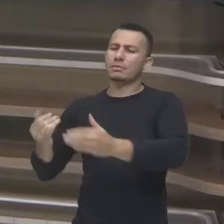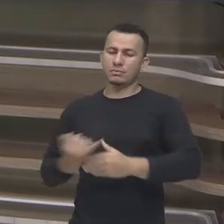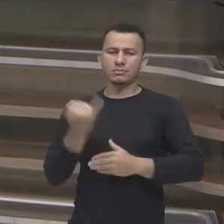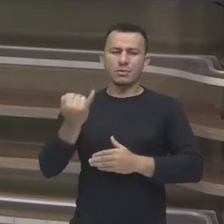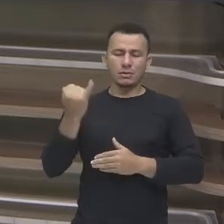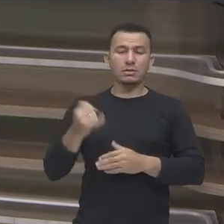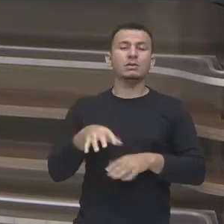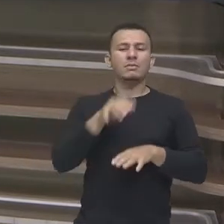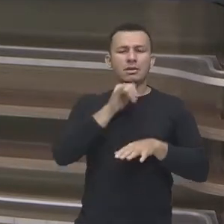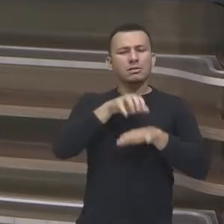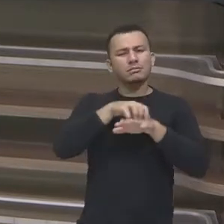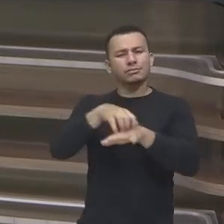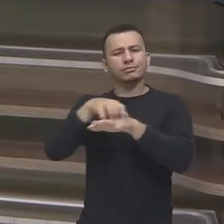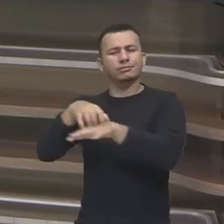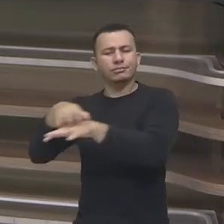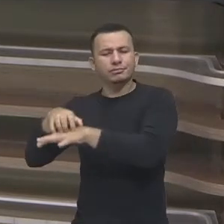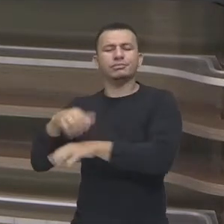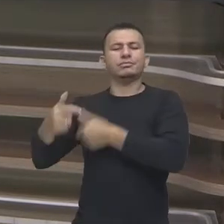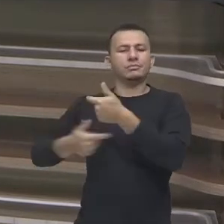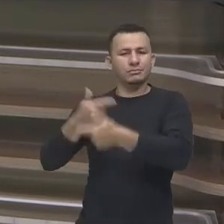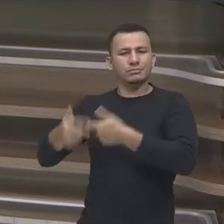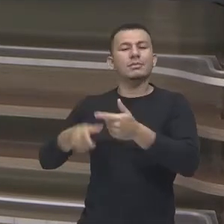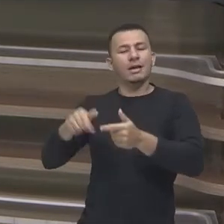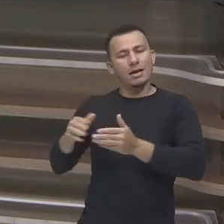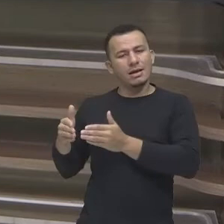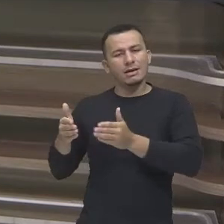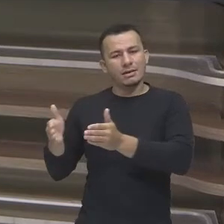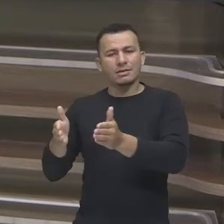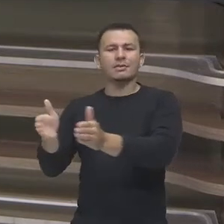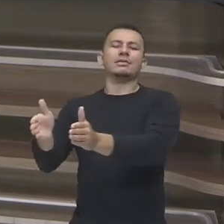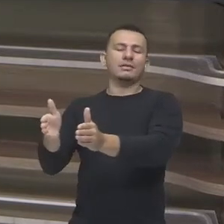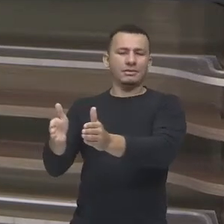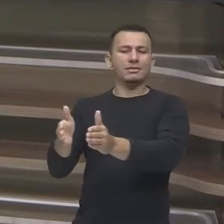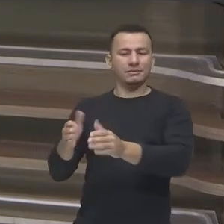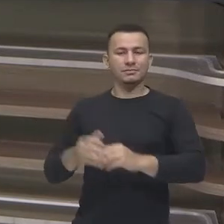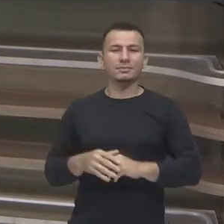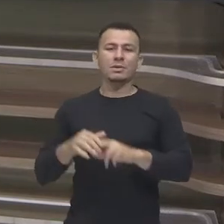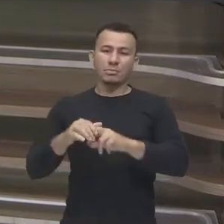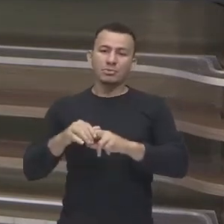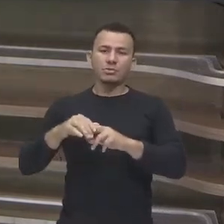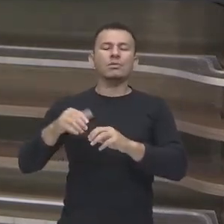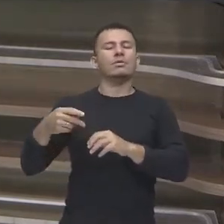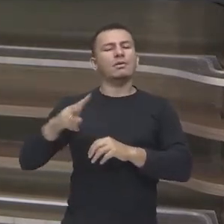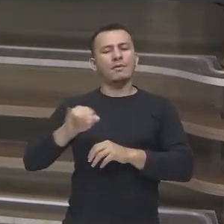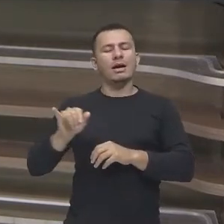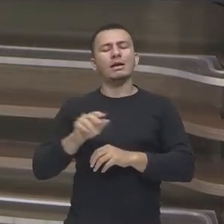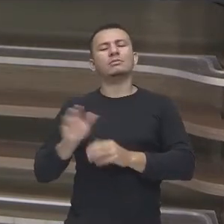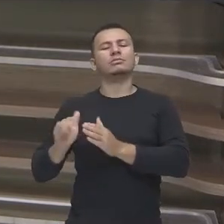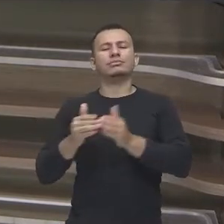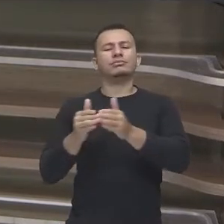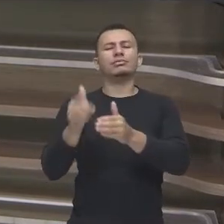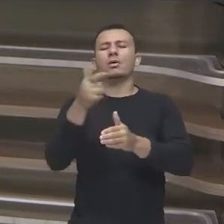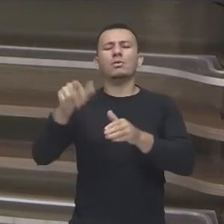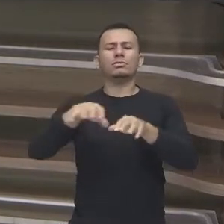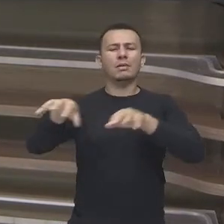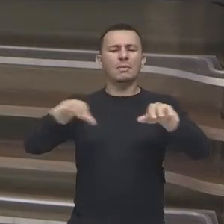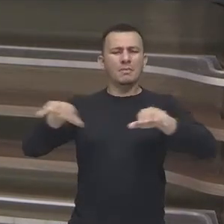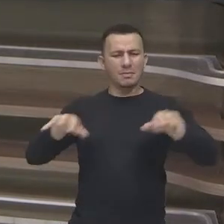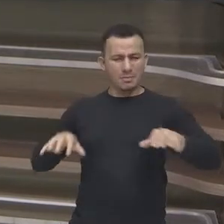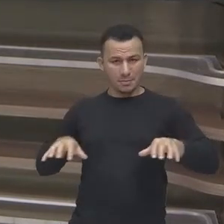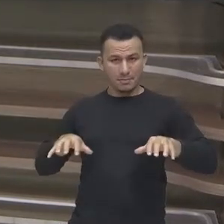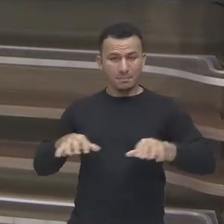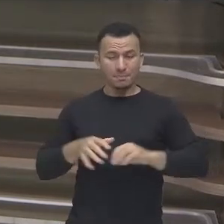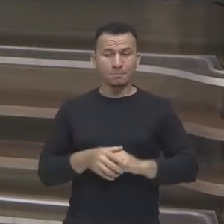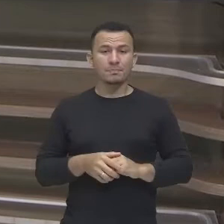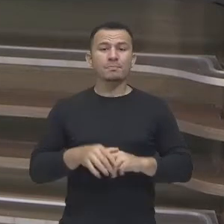que é produzido acaba escorrendo para essas áreas aqui, vai para o Oceano Atlântico e depois vai embora nos navios para outras áreas. Tá bom, pessoal?